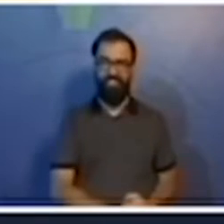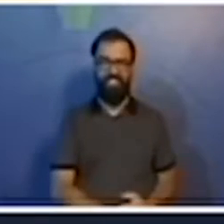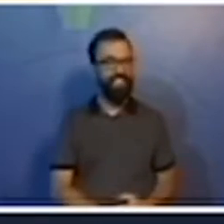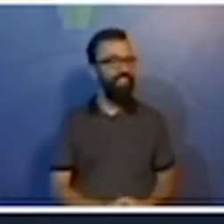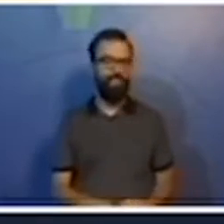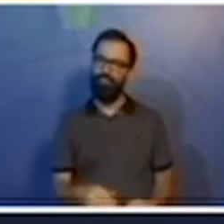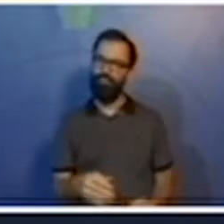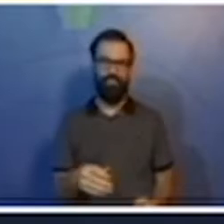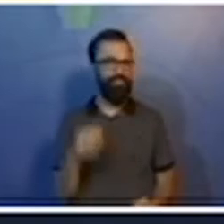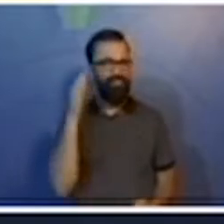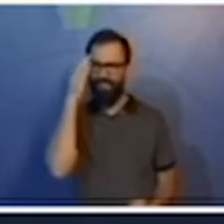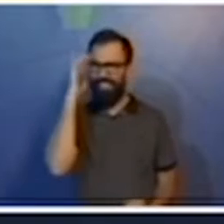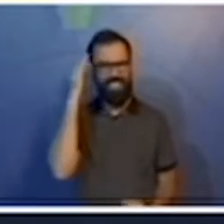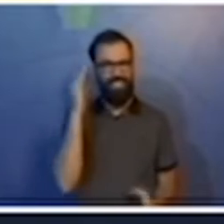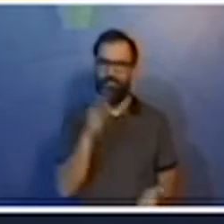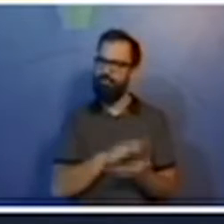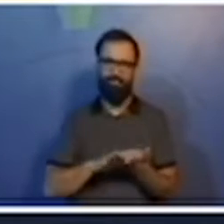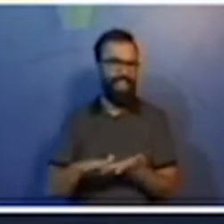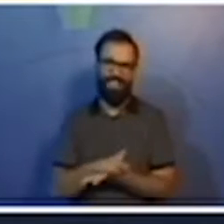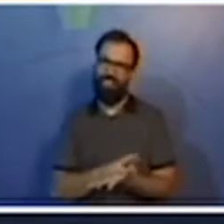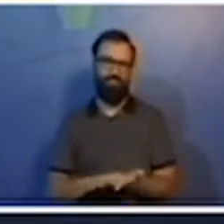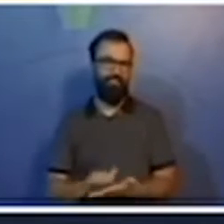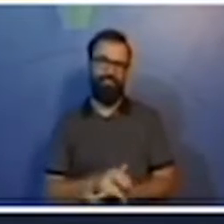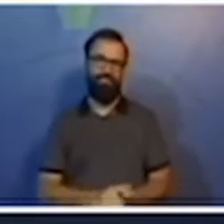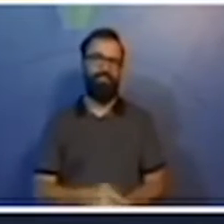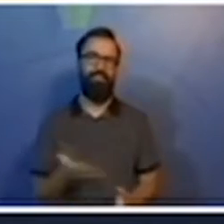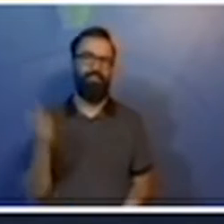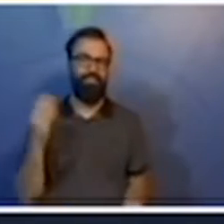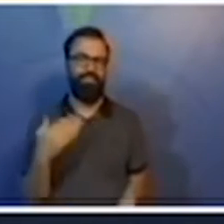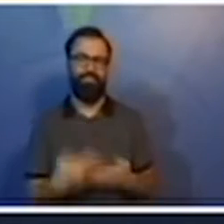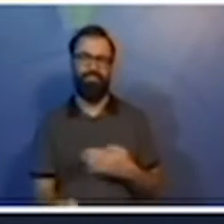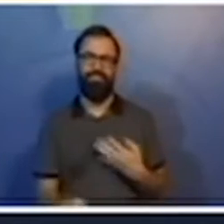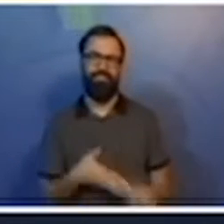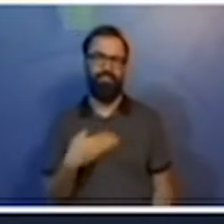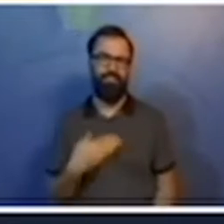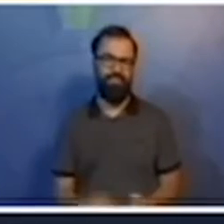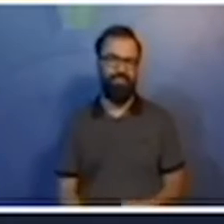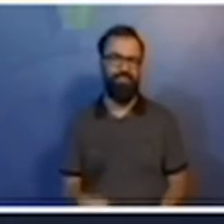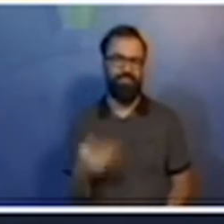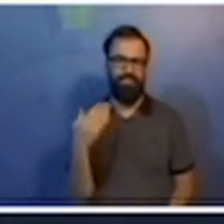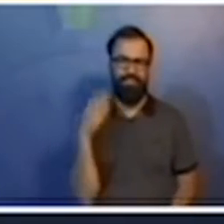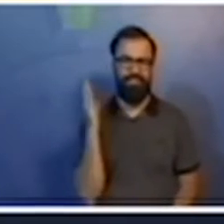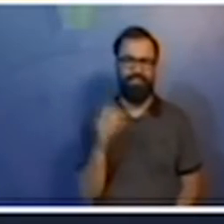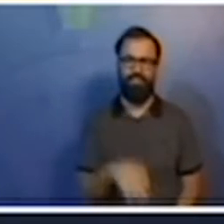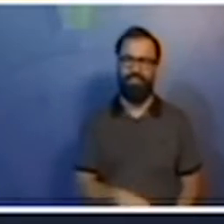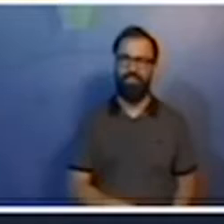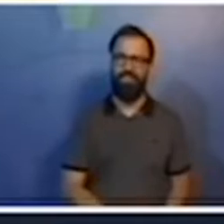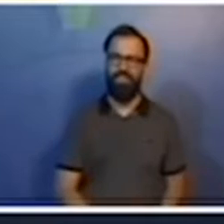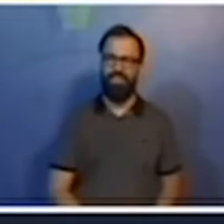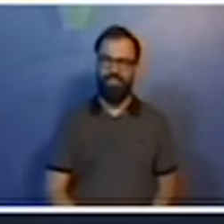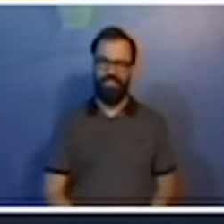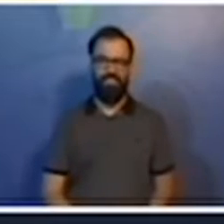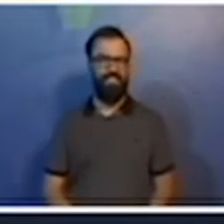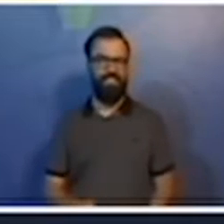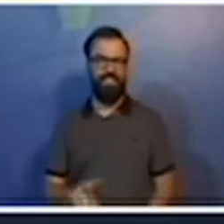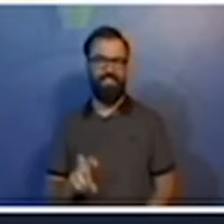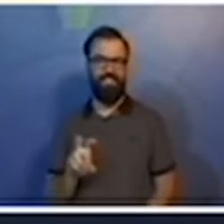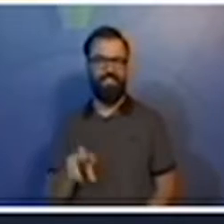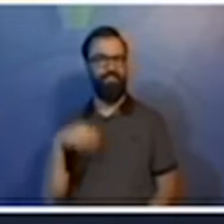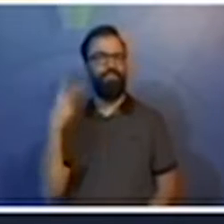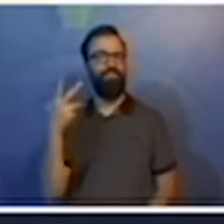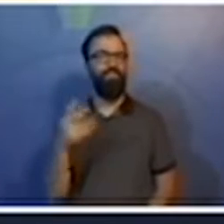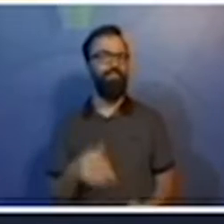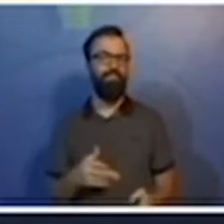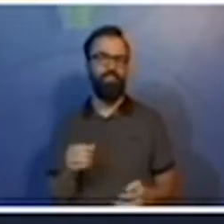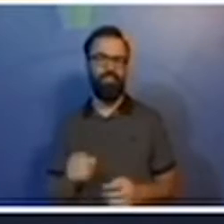Professor, não entendi nada. Que é isso? Suplemento? Graus? Que é quintuplo? Que